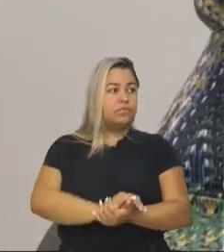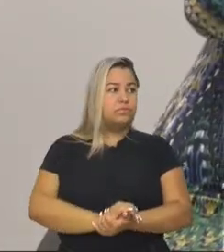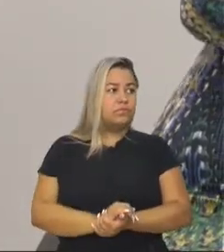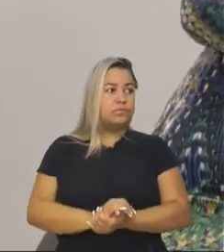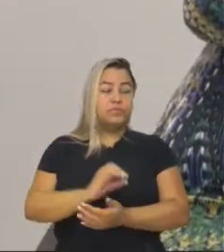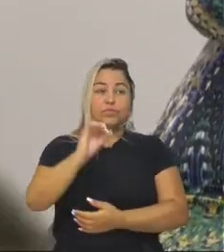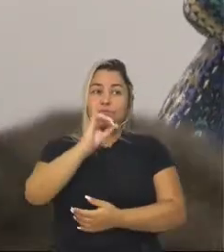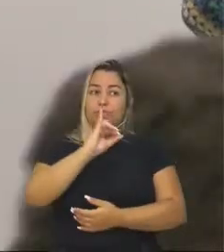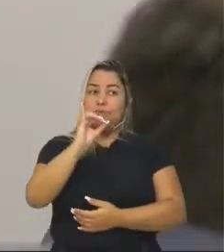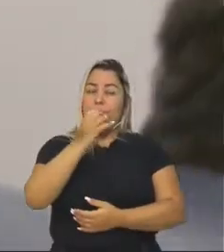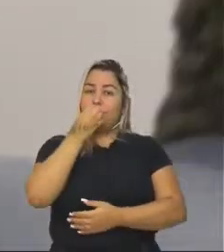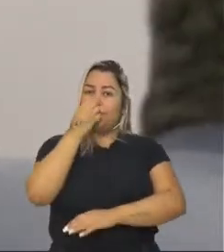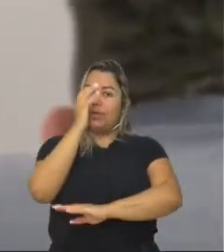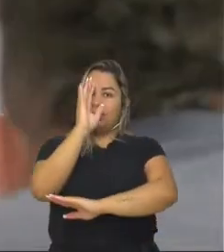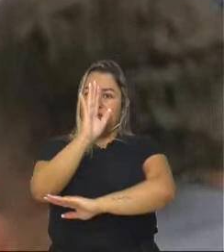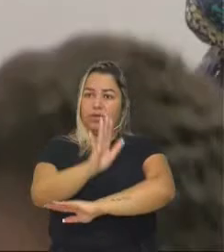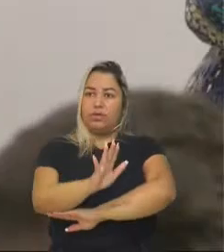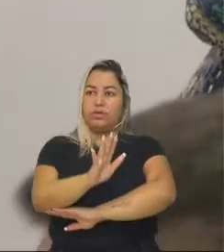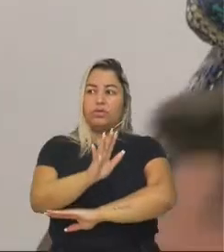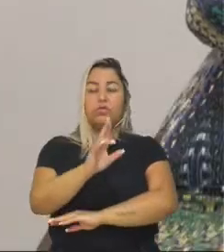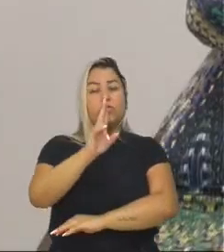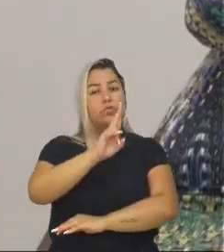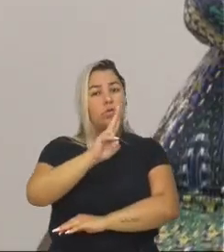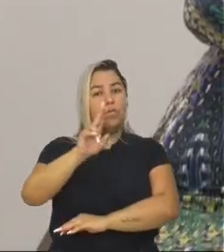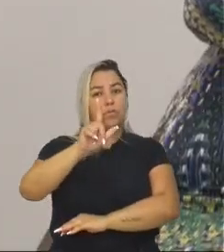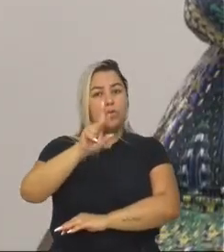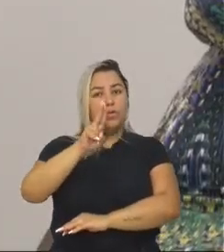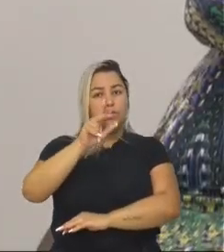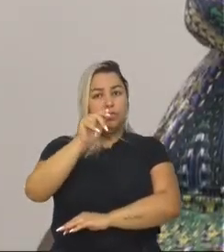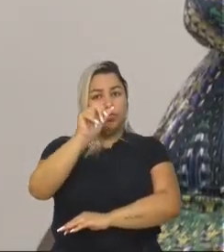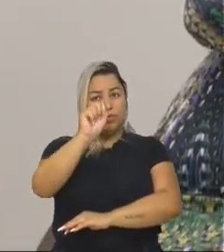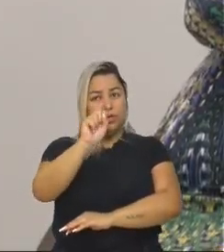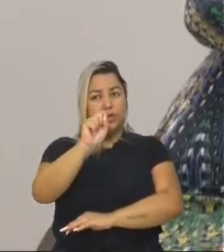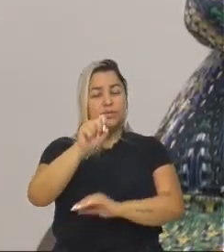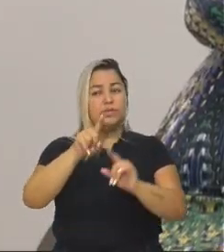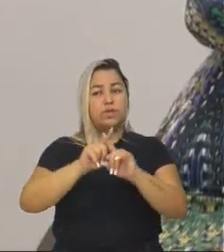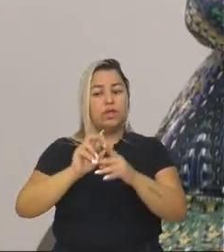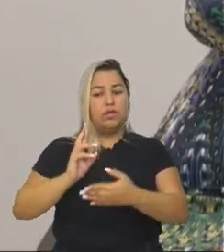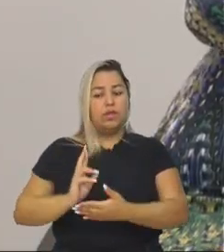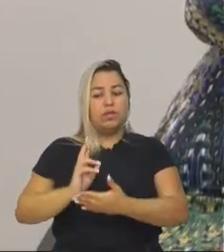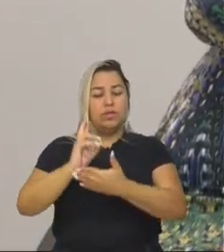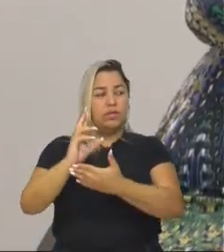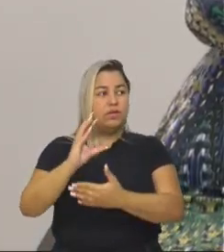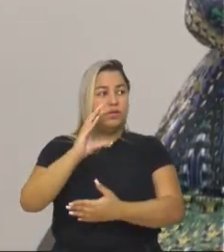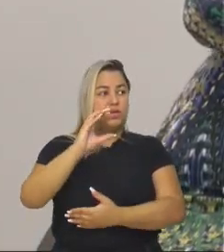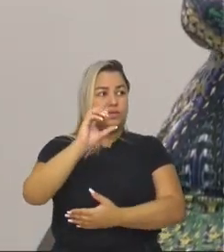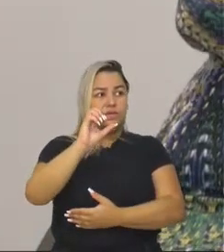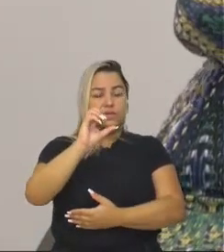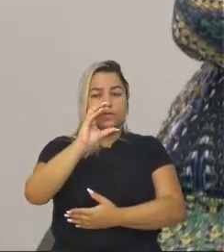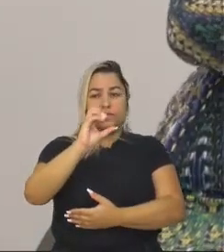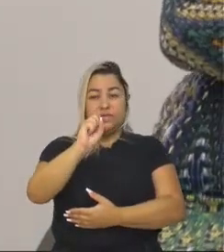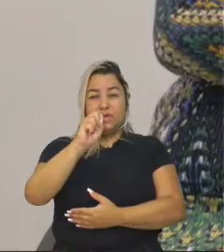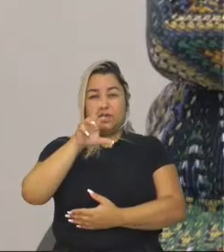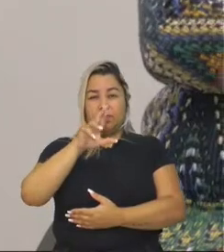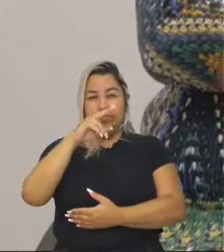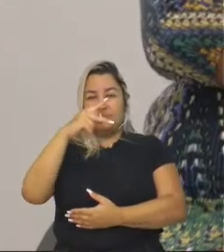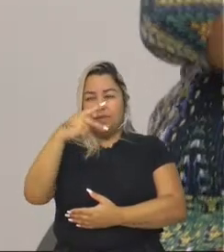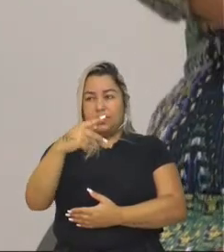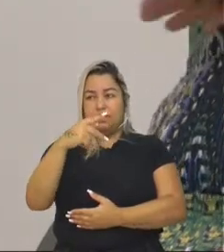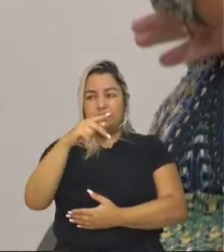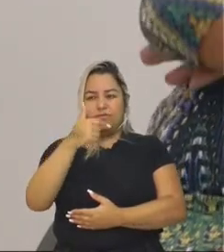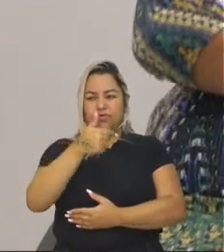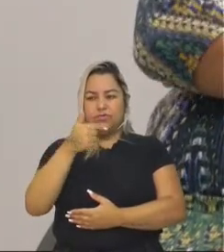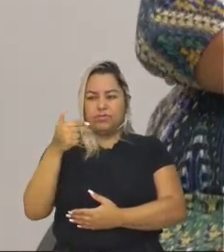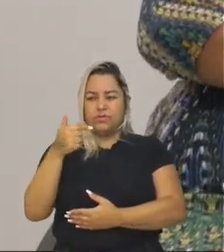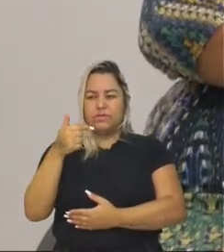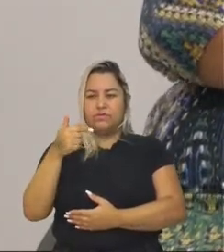Olá, boa tarde. Meu nome é Lucas Barbosa. Eu represento o CRP 22, região do Maranhão.